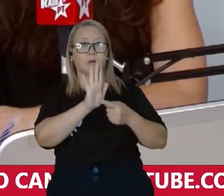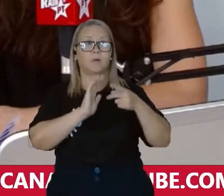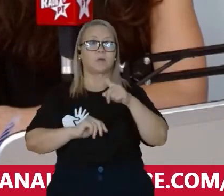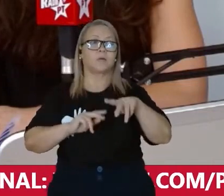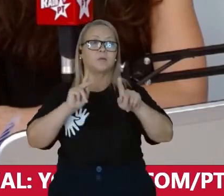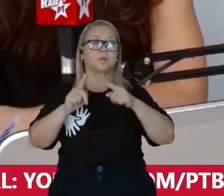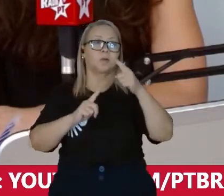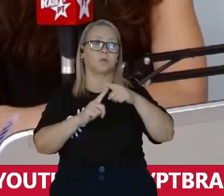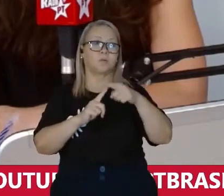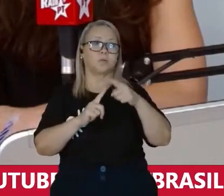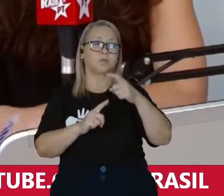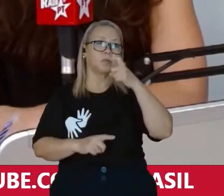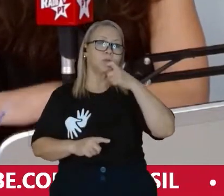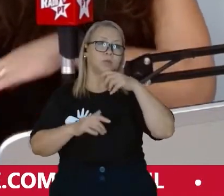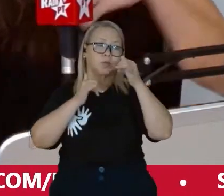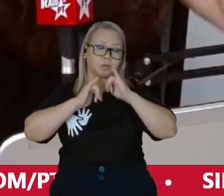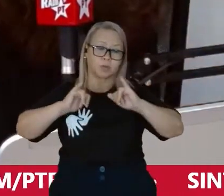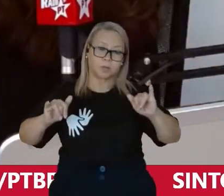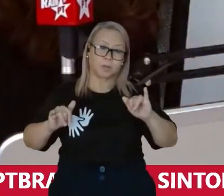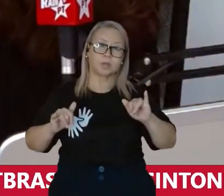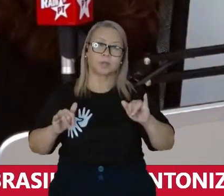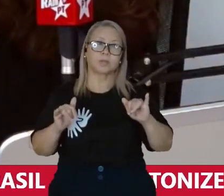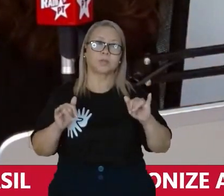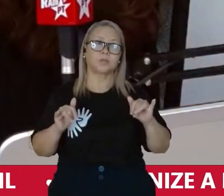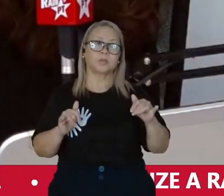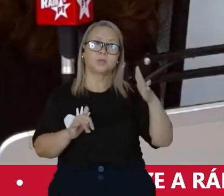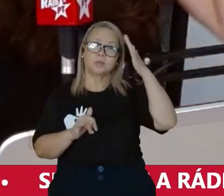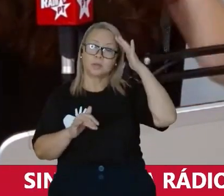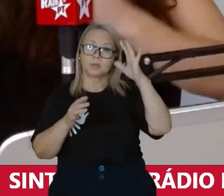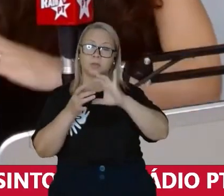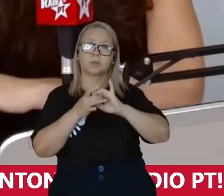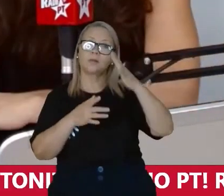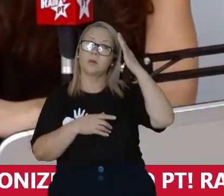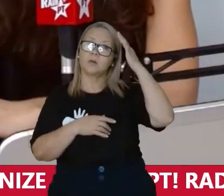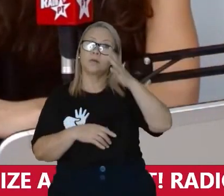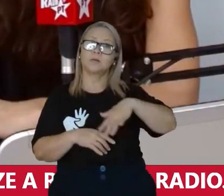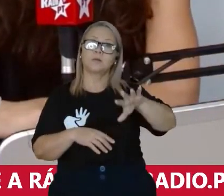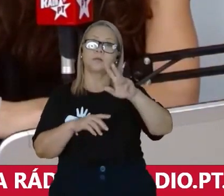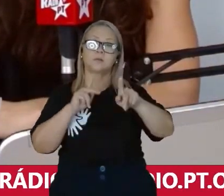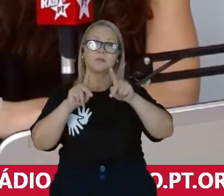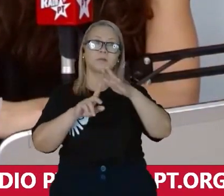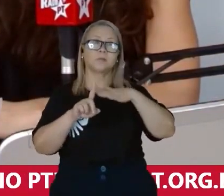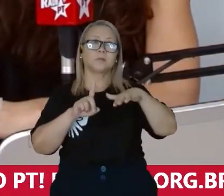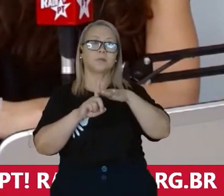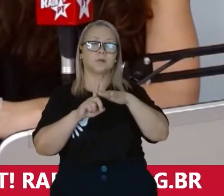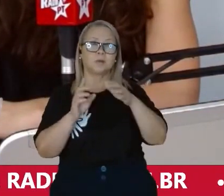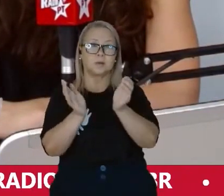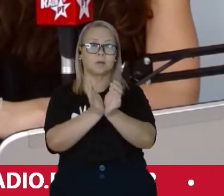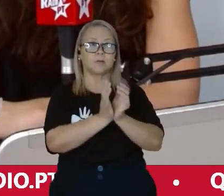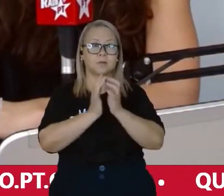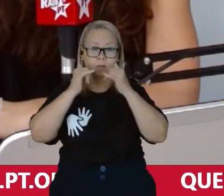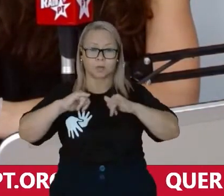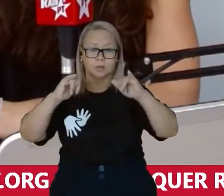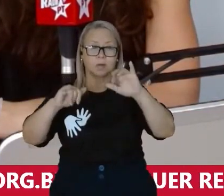tipo de desinformação que eu acredito ser consenso na sociedade hoje em dia, que esses grupos veicularam, e mostrar